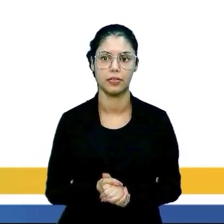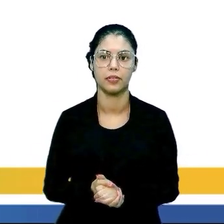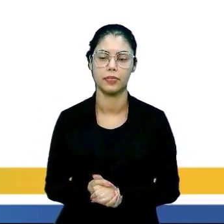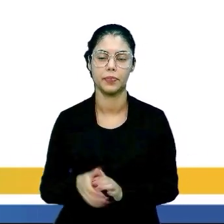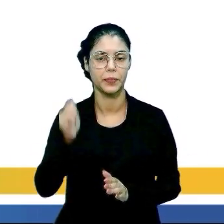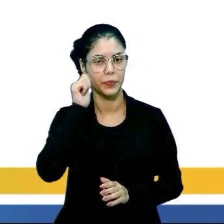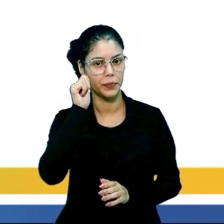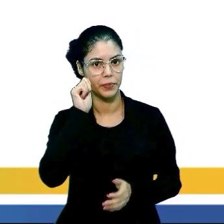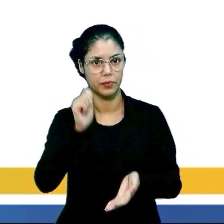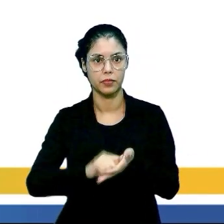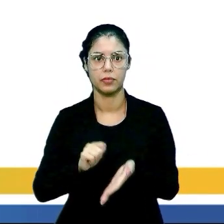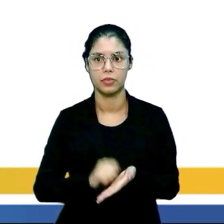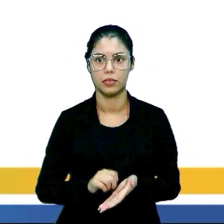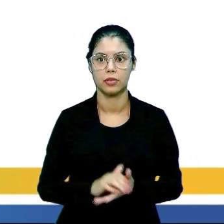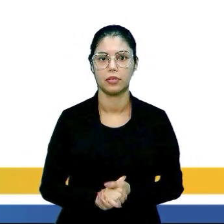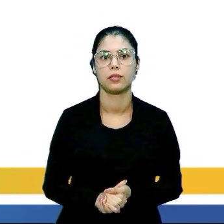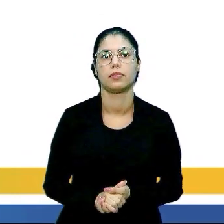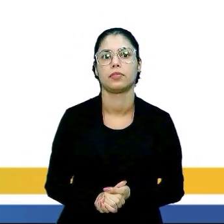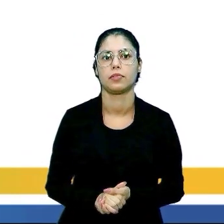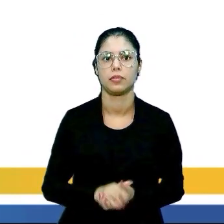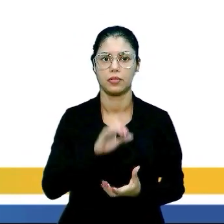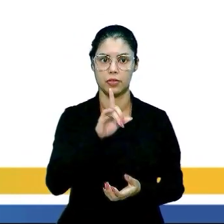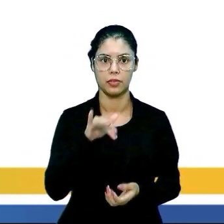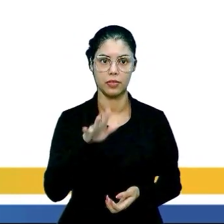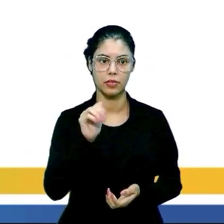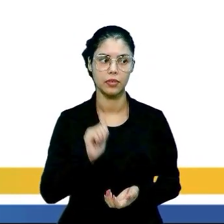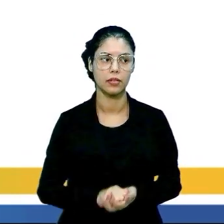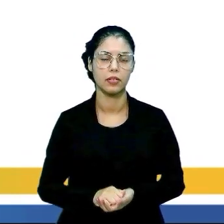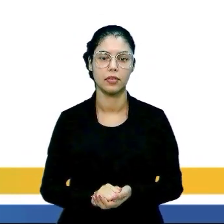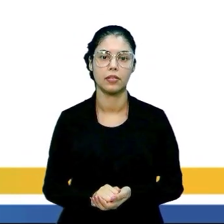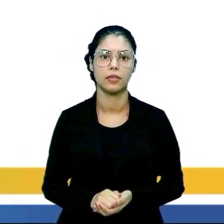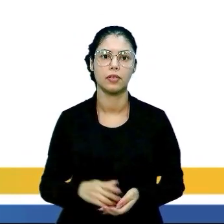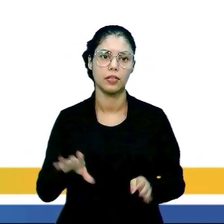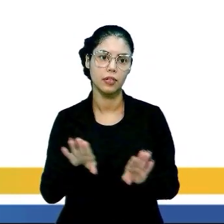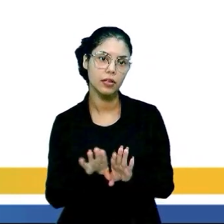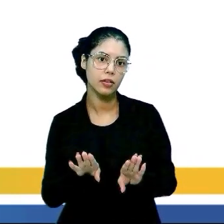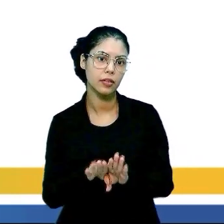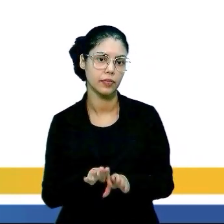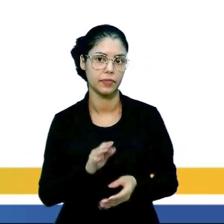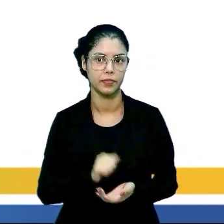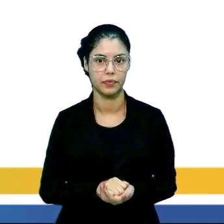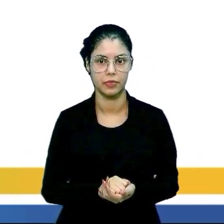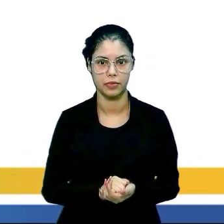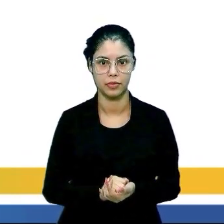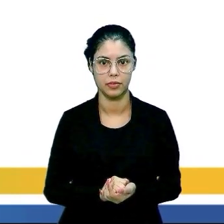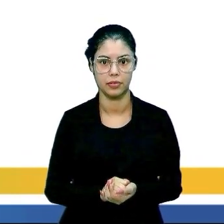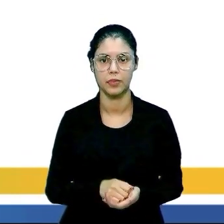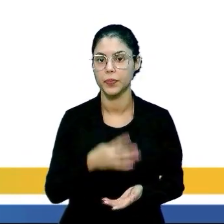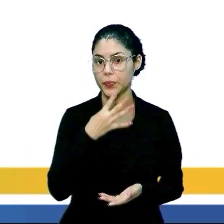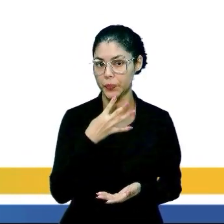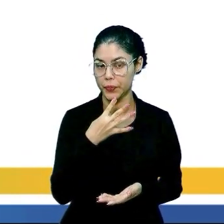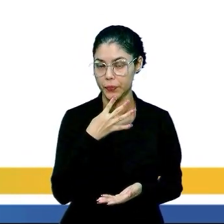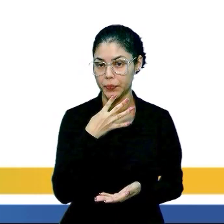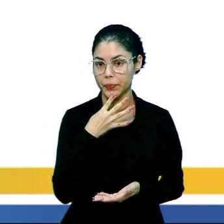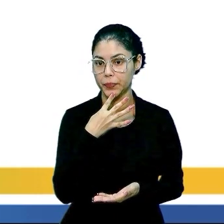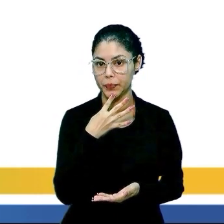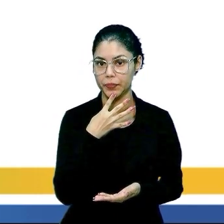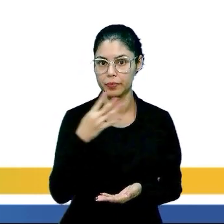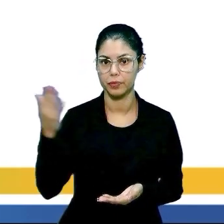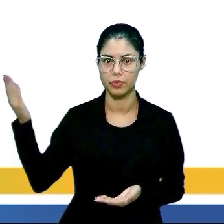do autor, do escritor. E aí a Lígia Fagundes Telles, a obra reconhecida